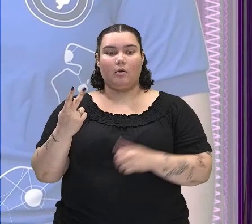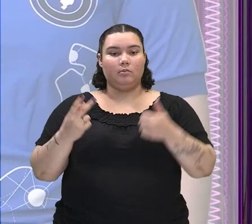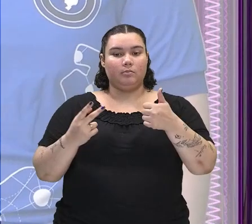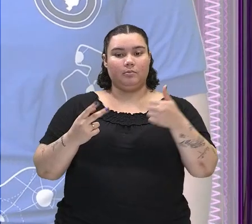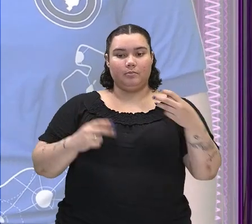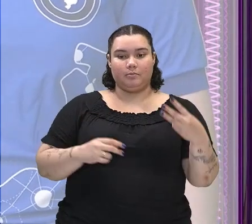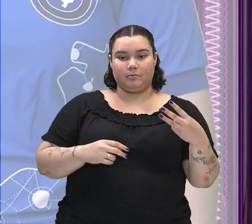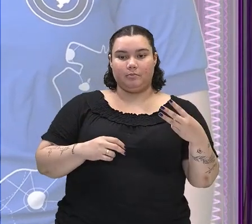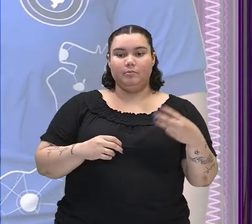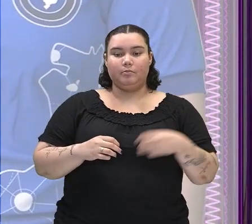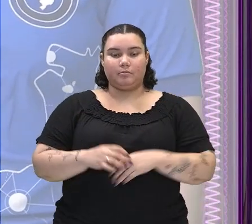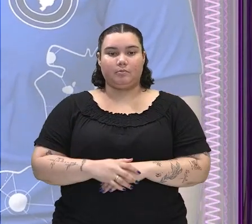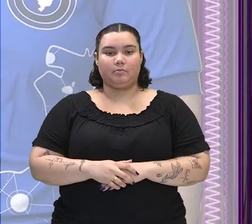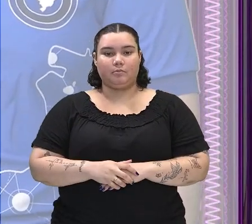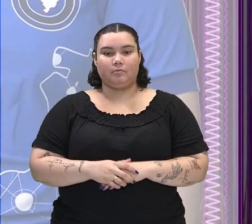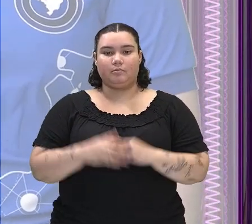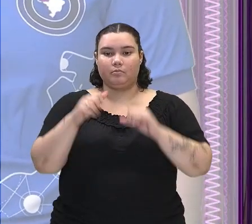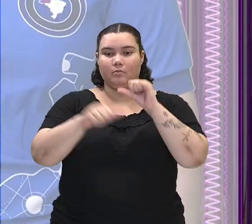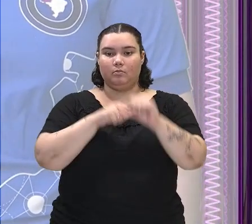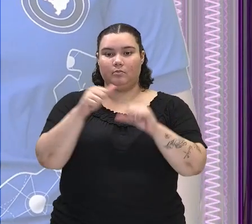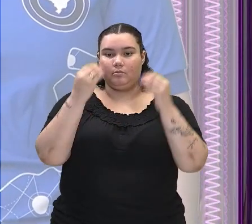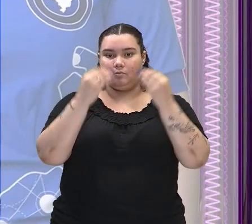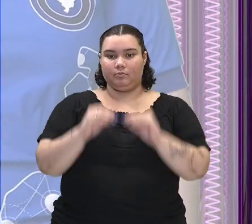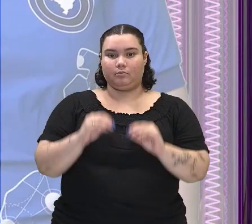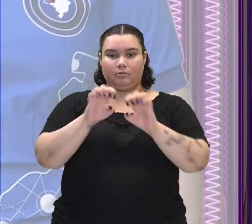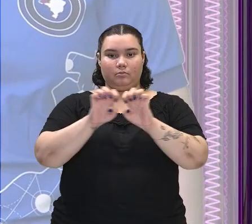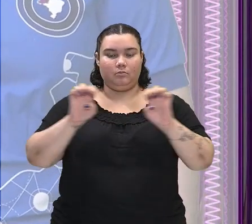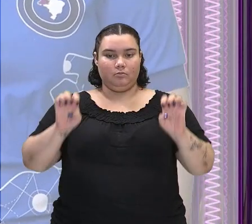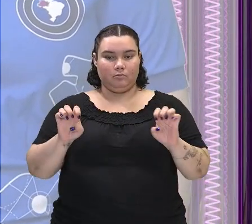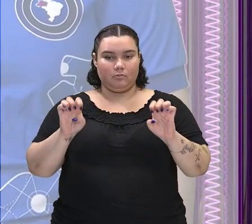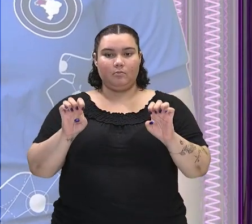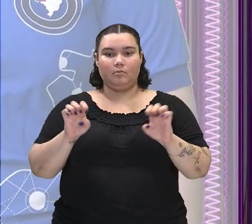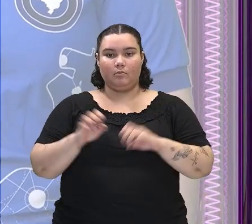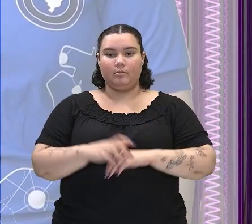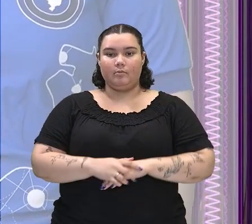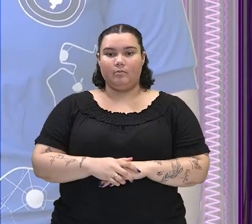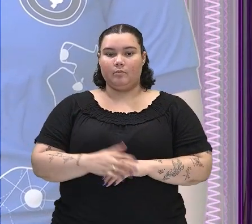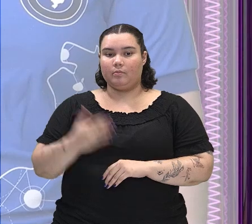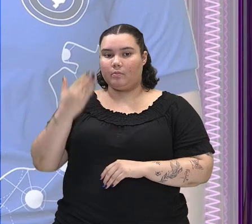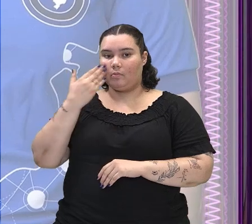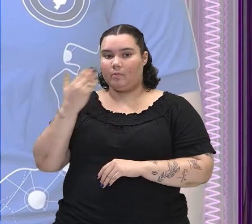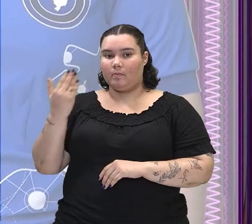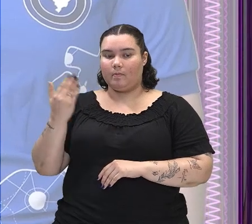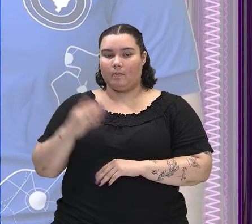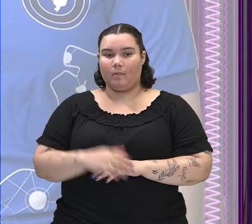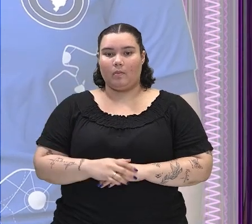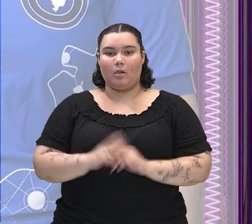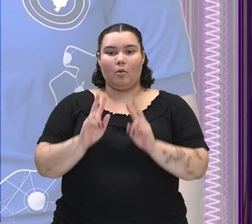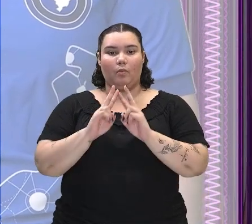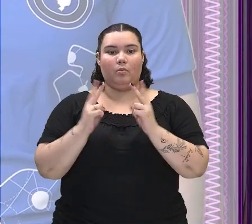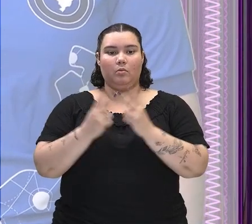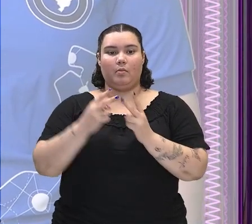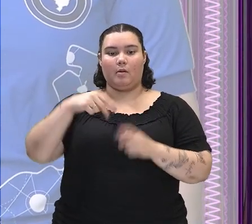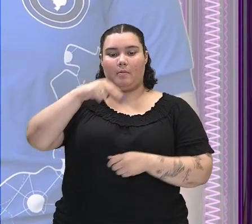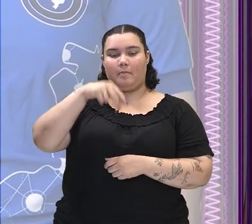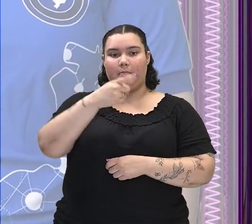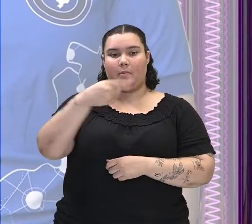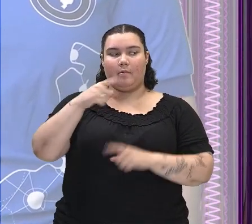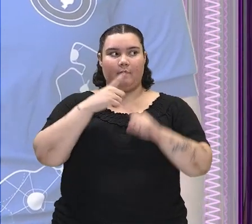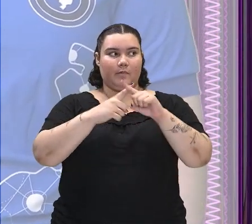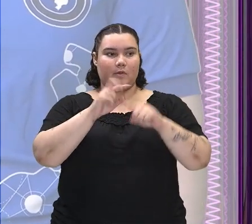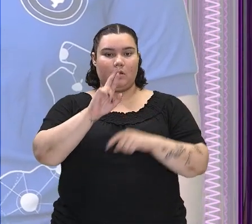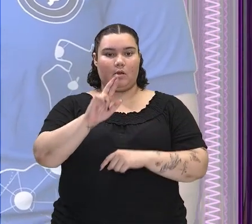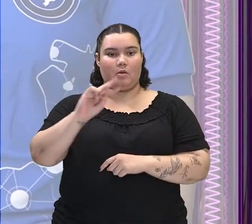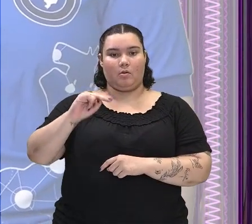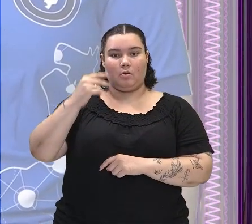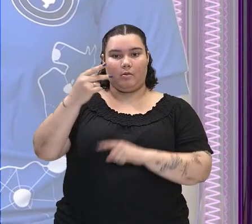H, 13. Então, substitui isso tudo na fórmula do volume, né? Olha só, o volume, que é π vezes R ao